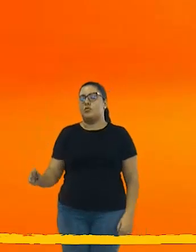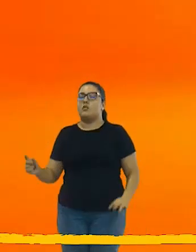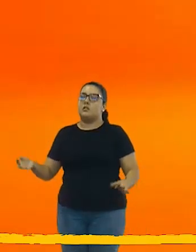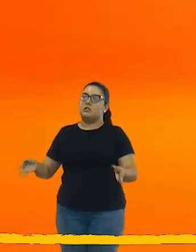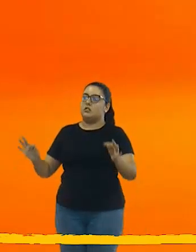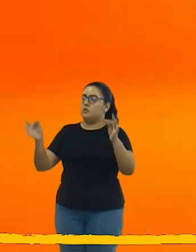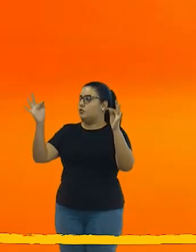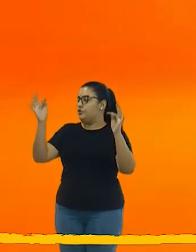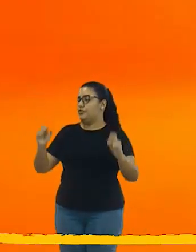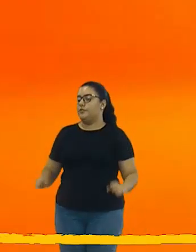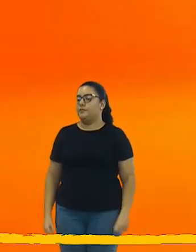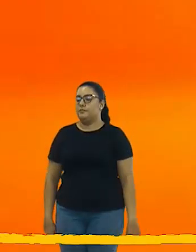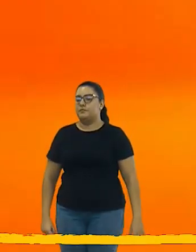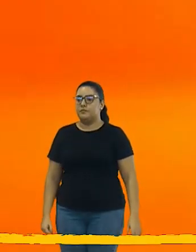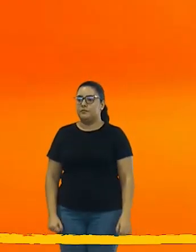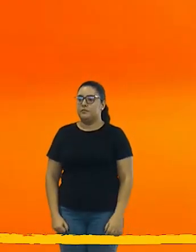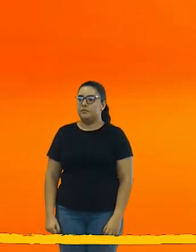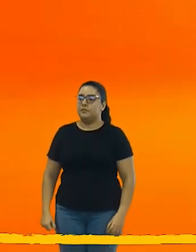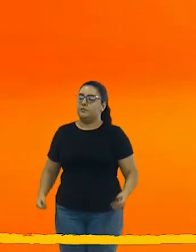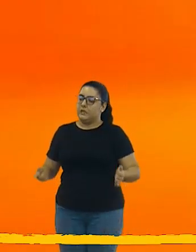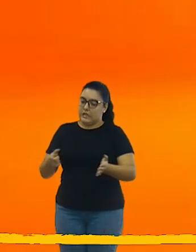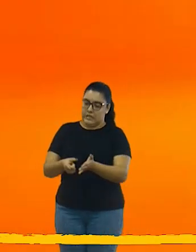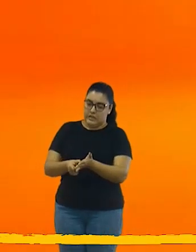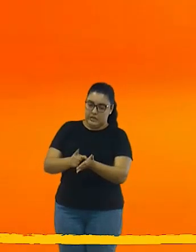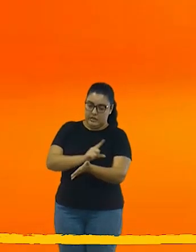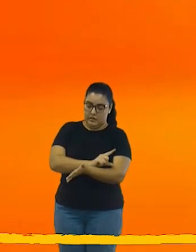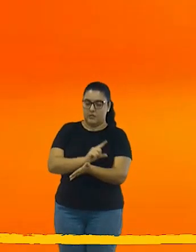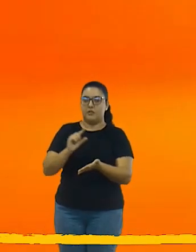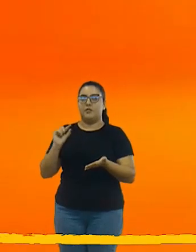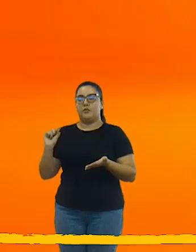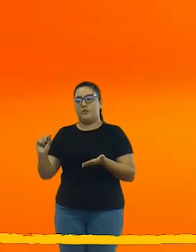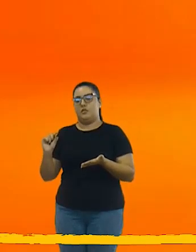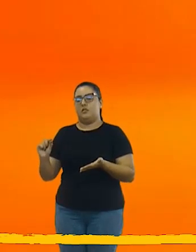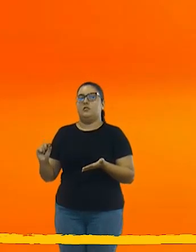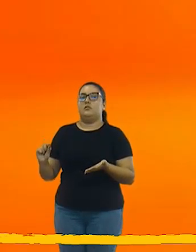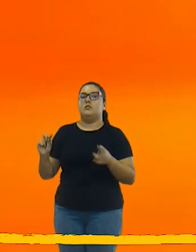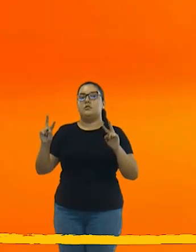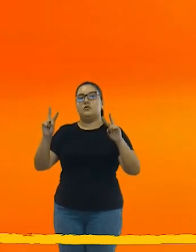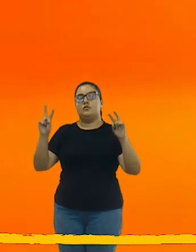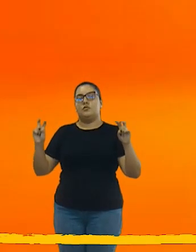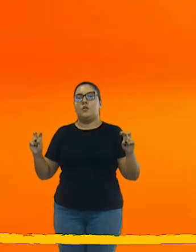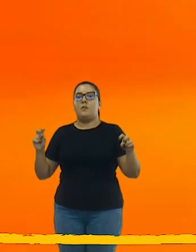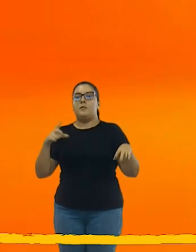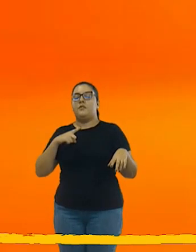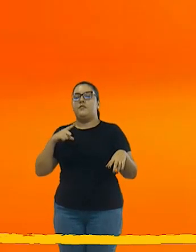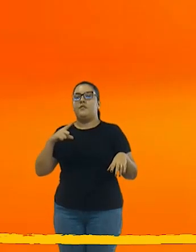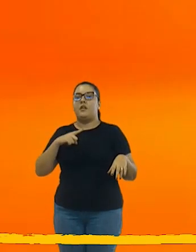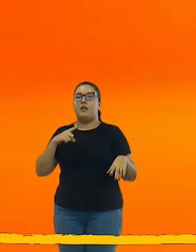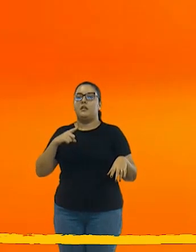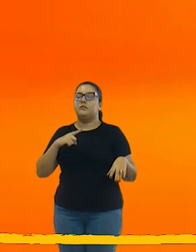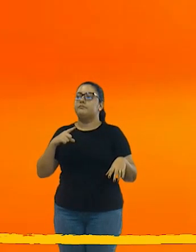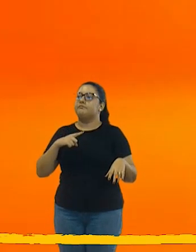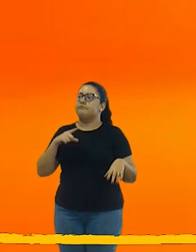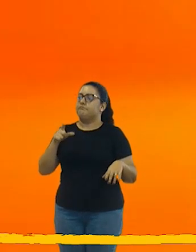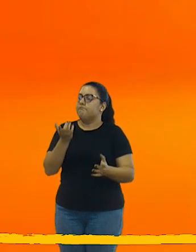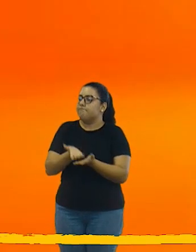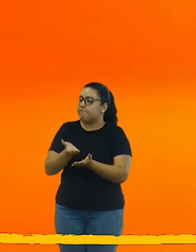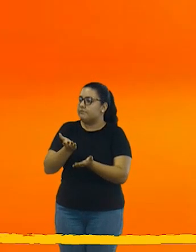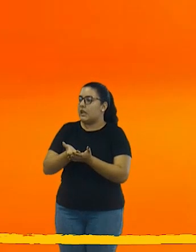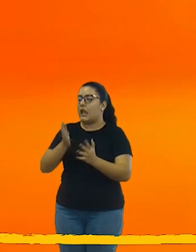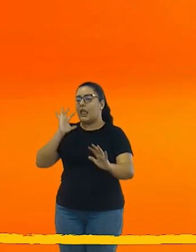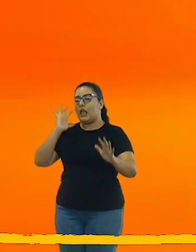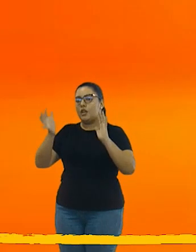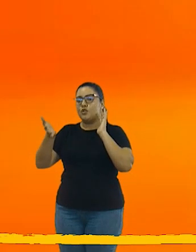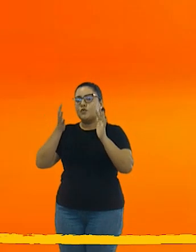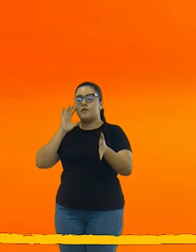tecnologias. Mas antes, galera, de nós olharmos para a habilidade e a competência e resolvermos